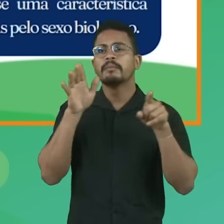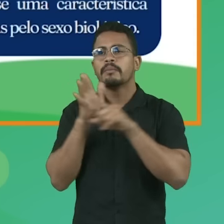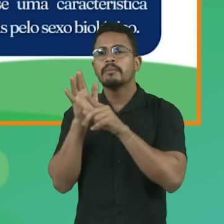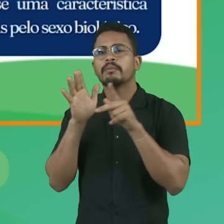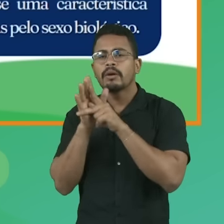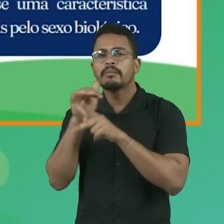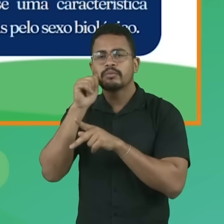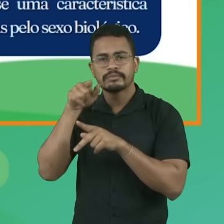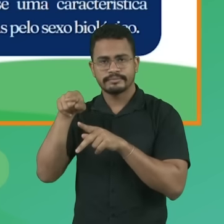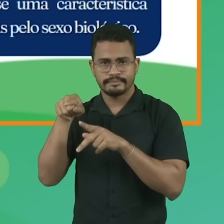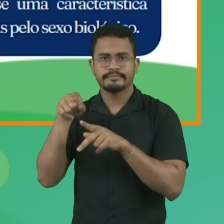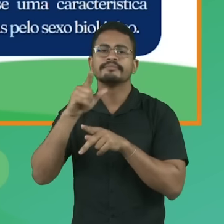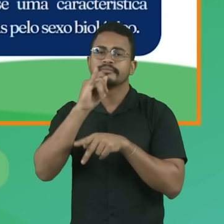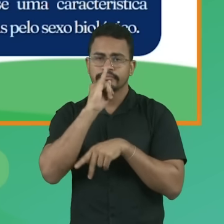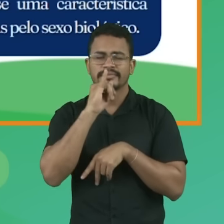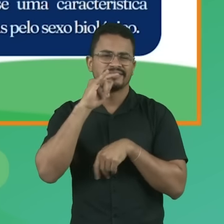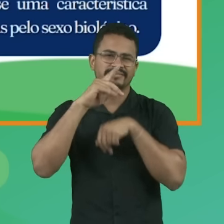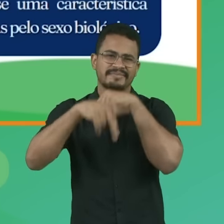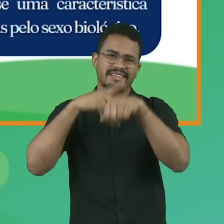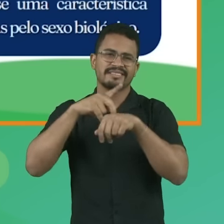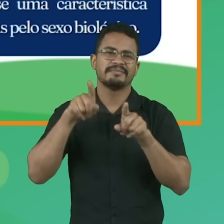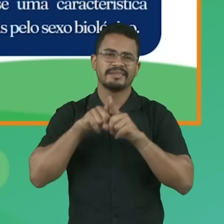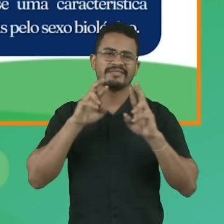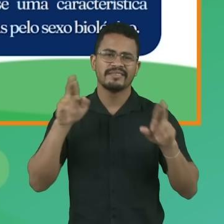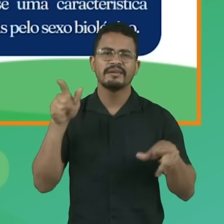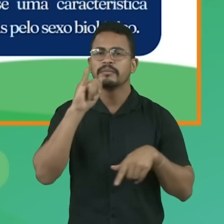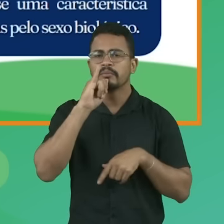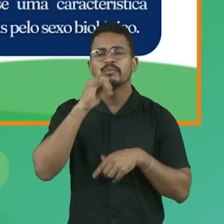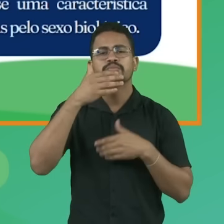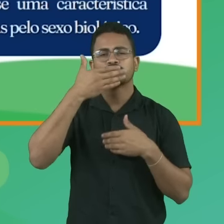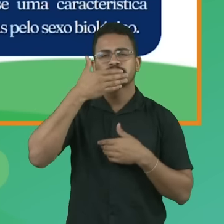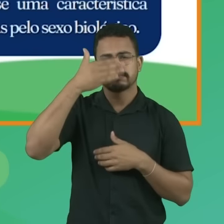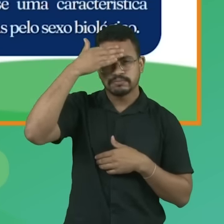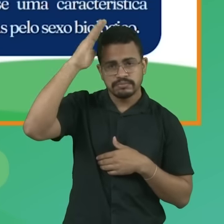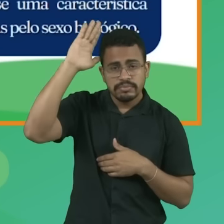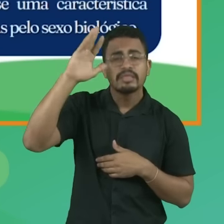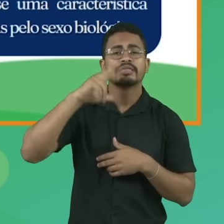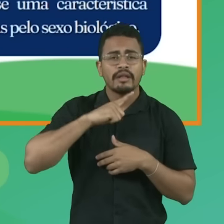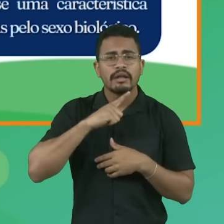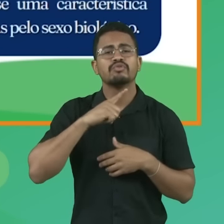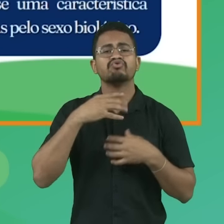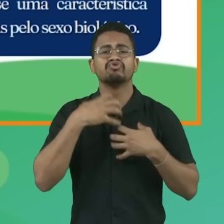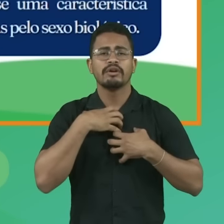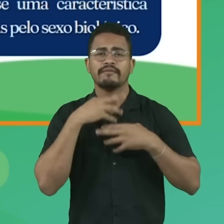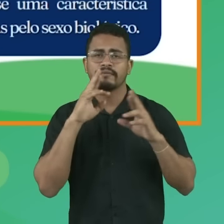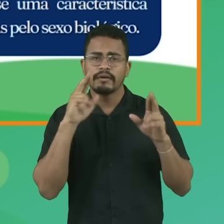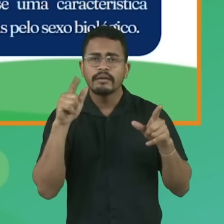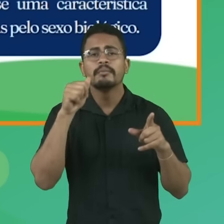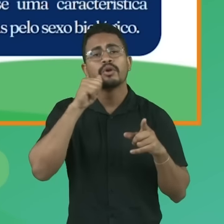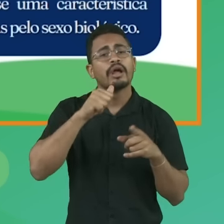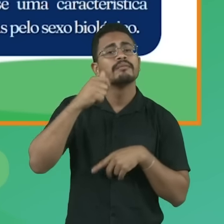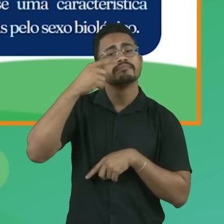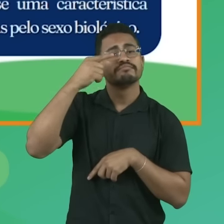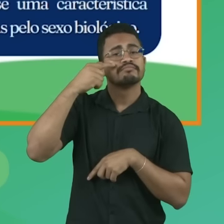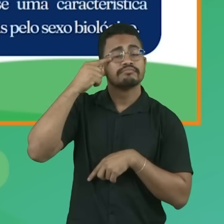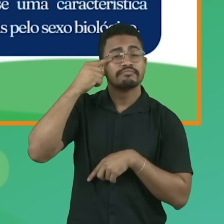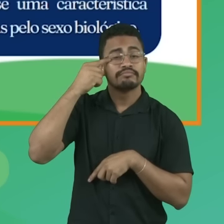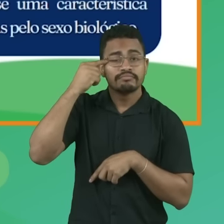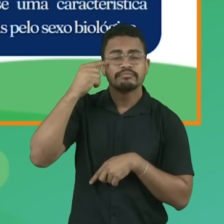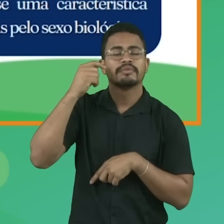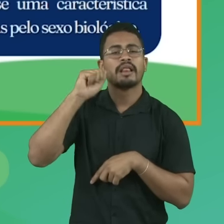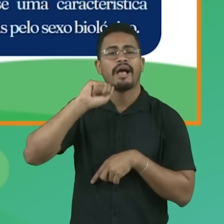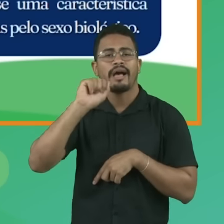Por exemplo, as mulheres islâmicas têm um jeito de se vestir, de se portar. As mulheres asiáticas, as mulheres brasileiras, né? Então essa